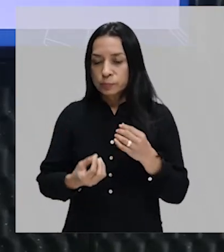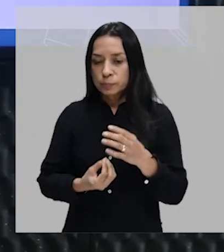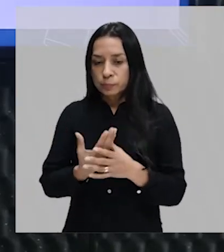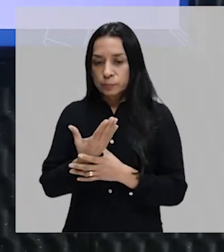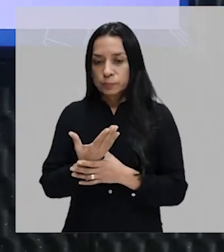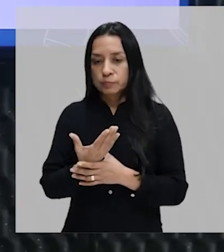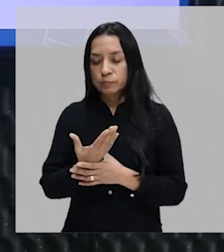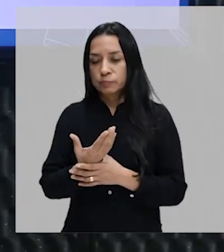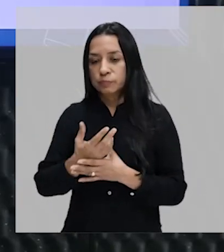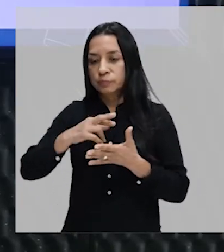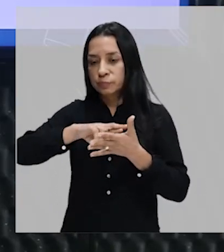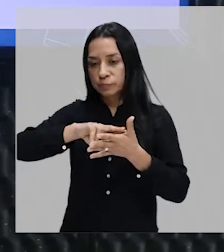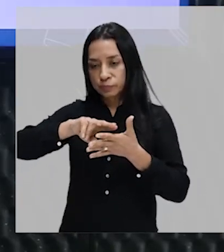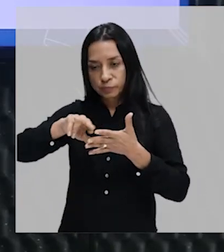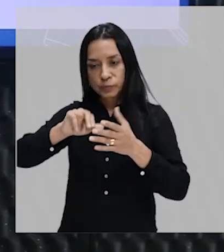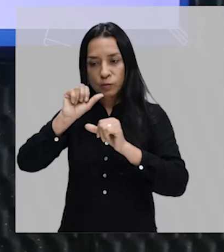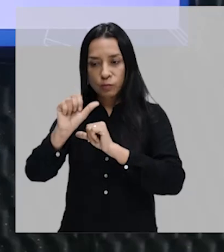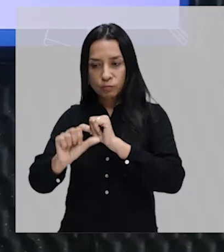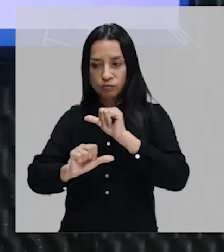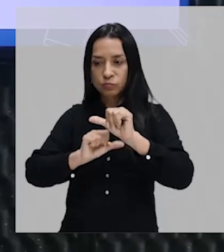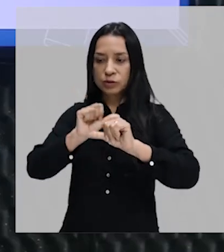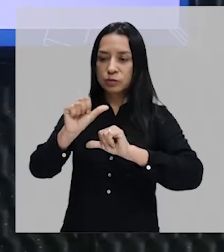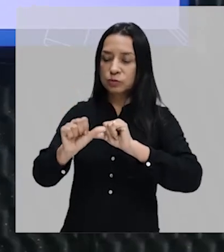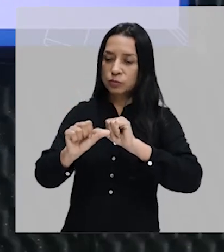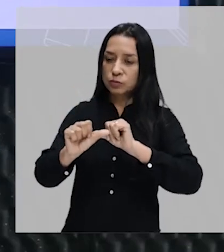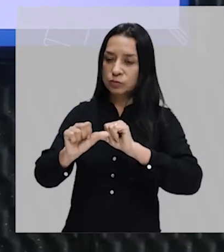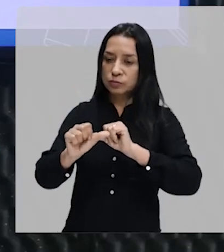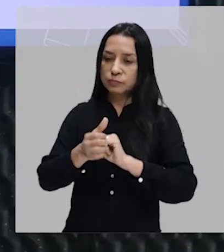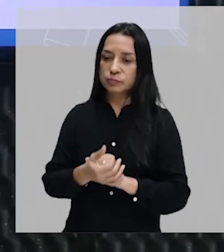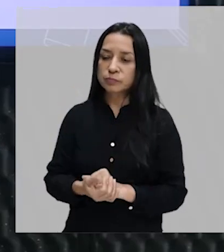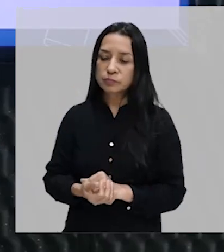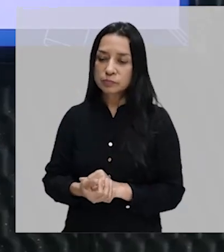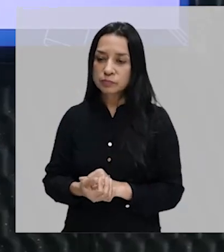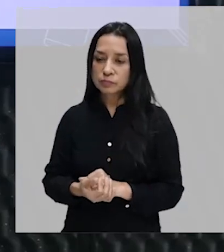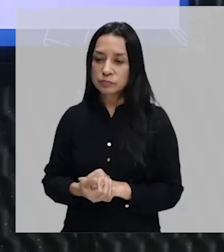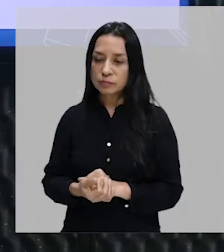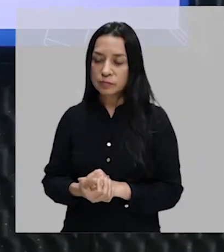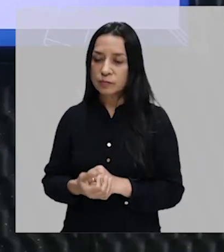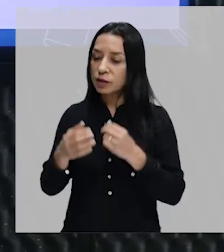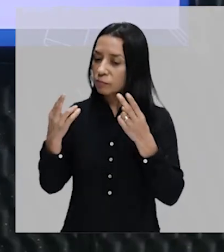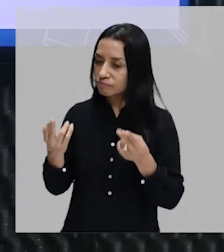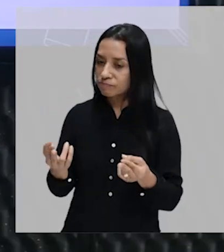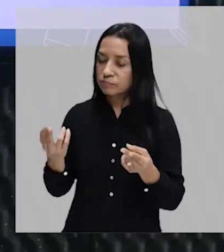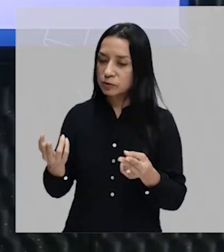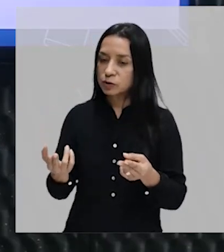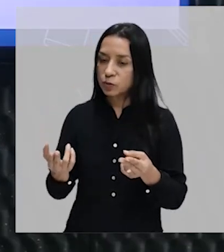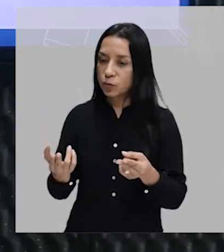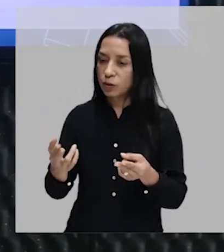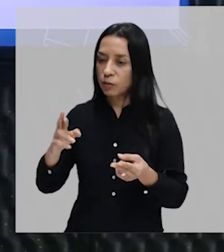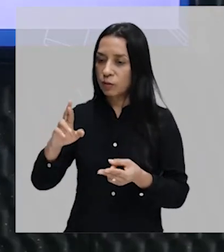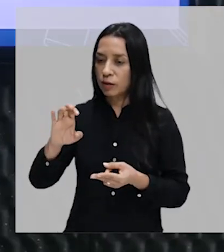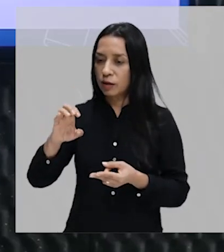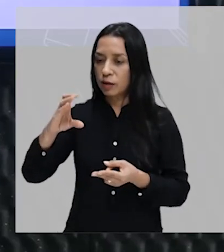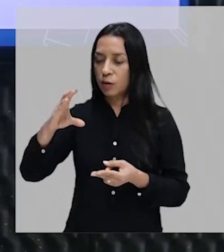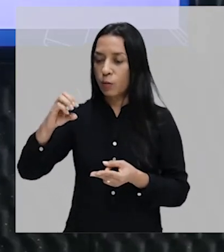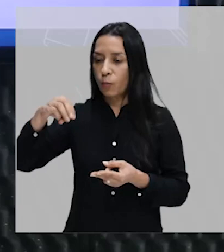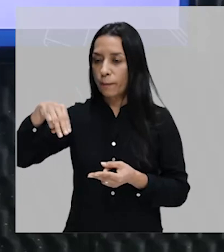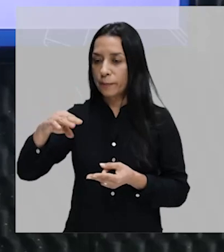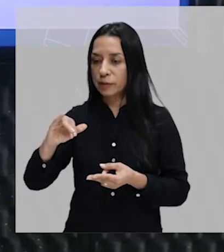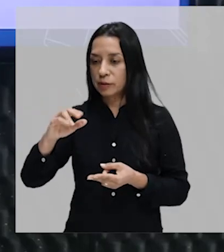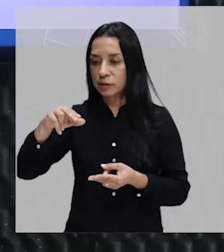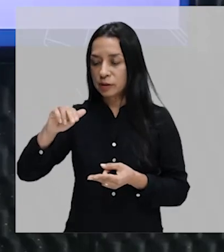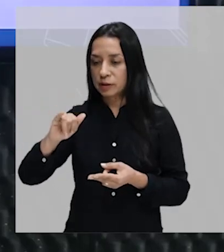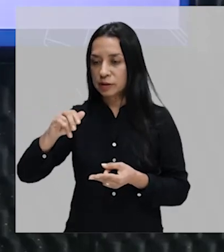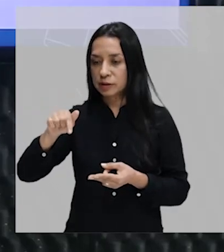de variabilidade as mutações, o crossing over, que é a mesma coisa que recombinação cromossômica,